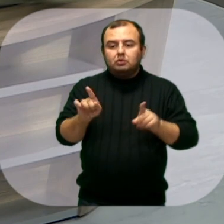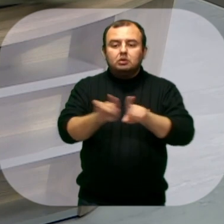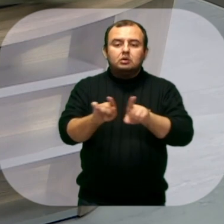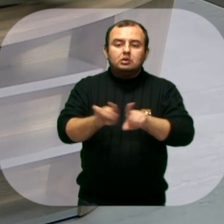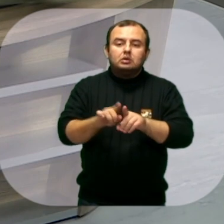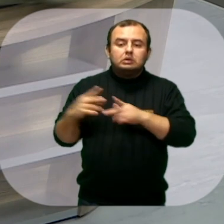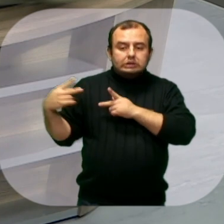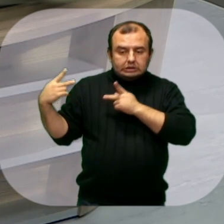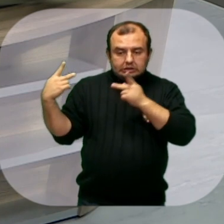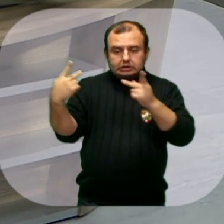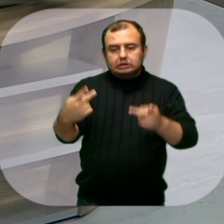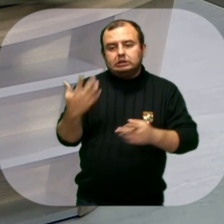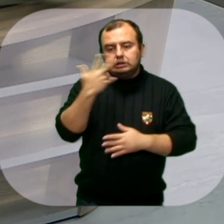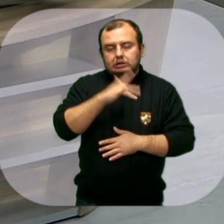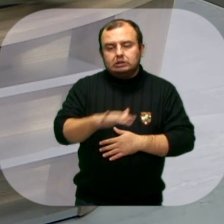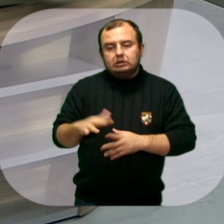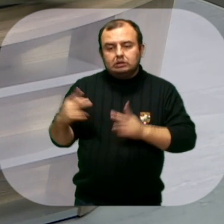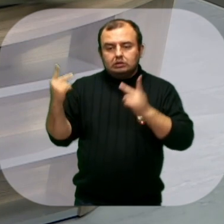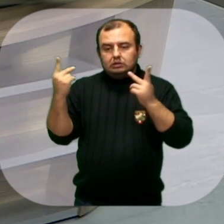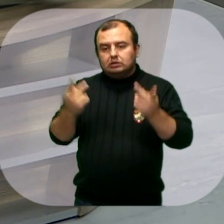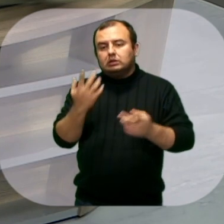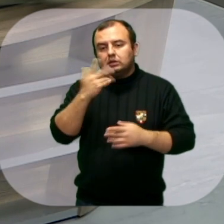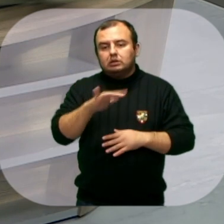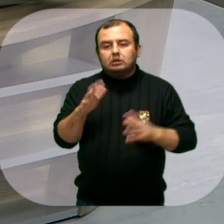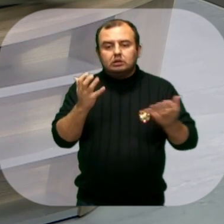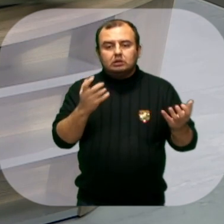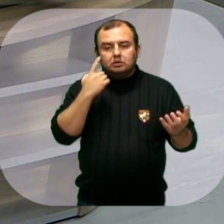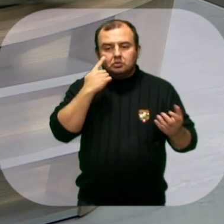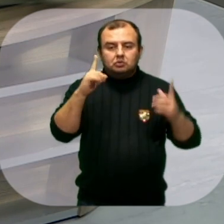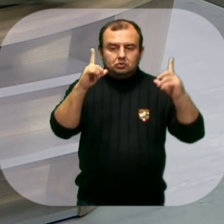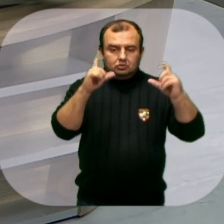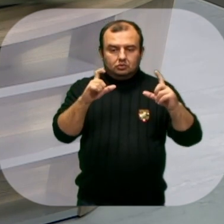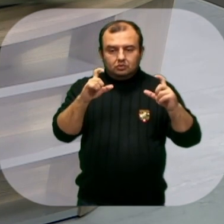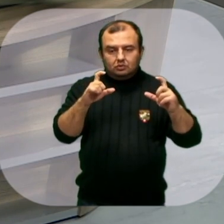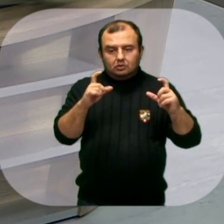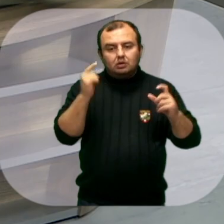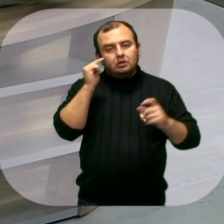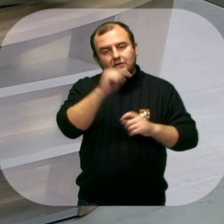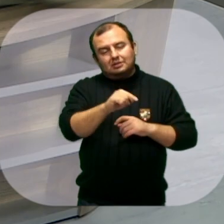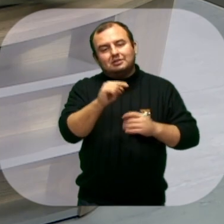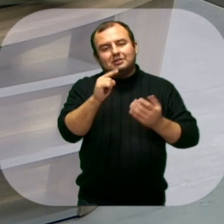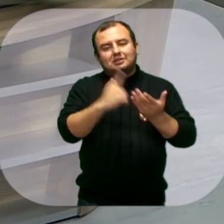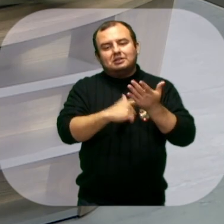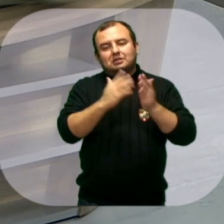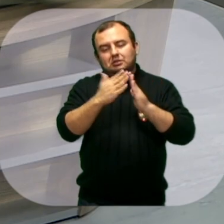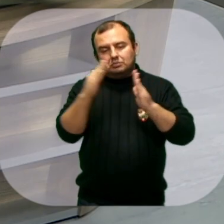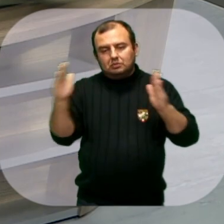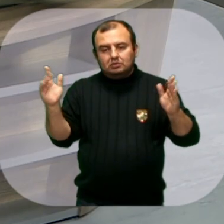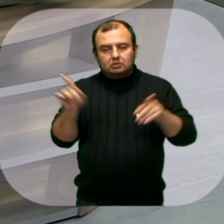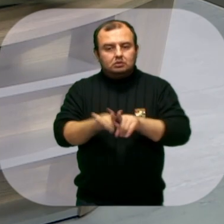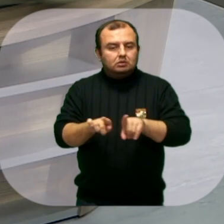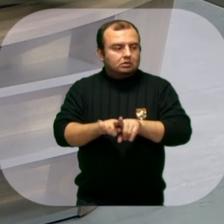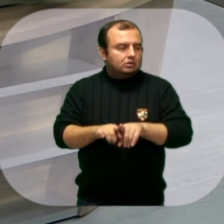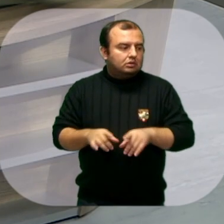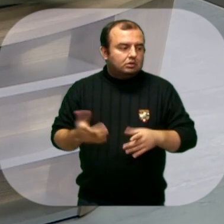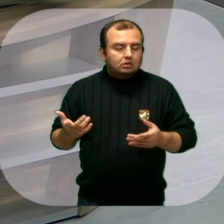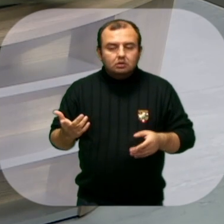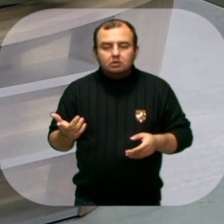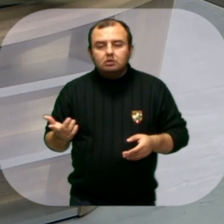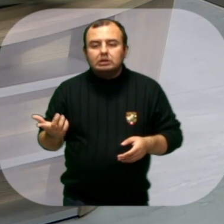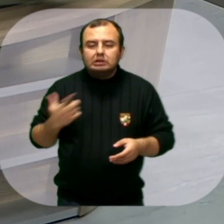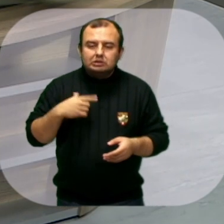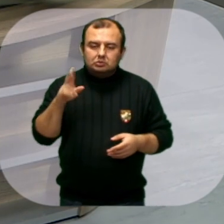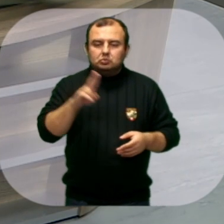visitas, porque daí as crianças visitam a biblioteca e depois elas querem ver a fotinho delas na visita. Sim. Então, a gente tem